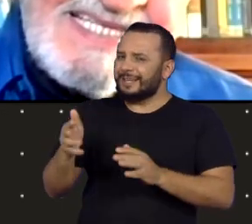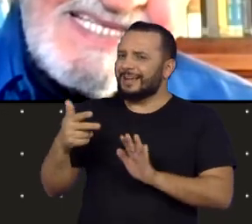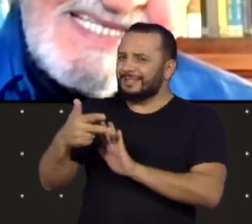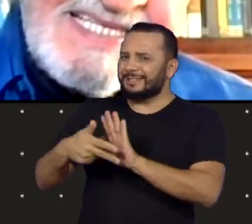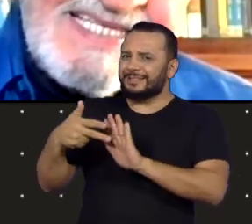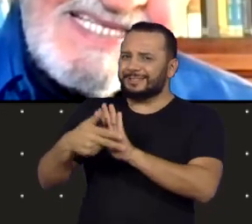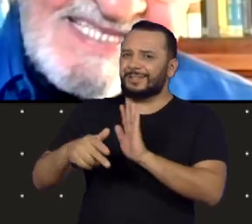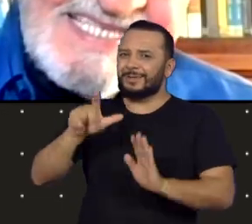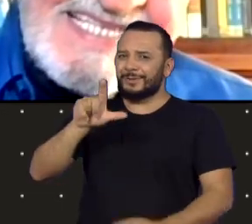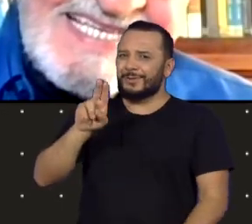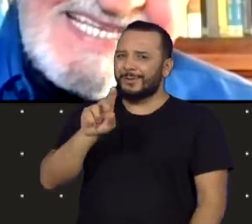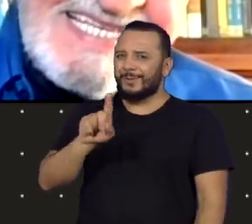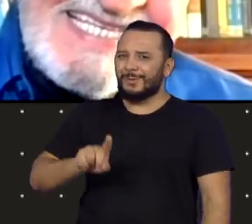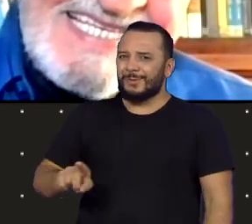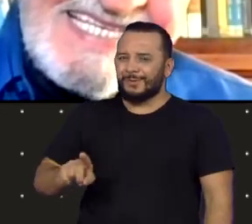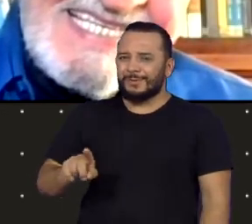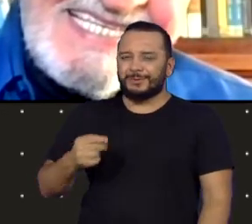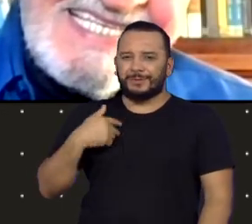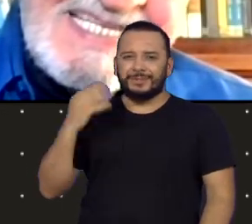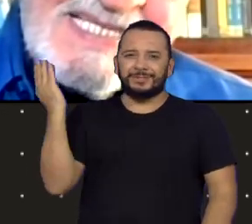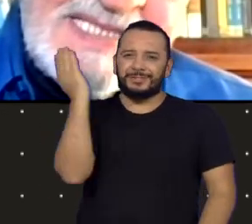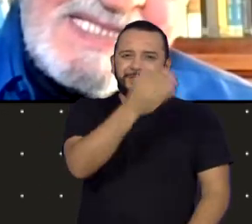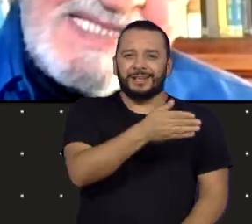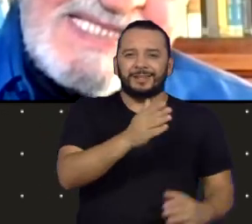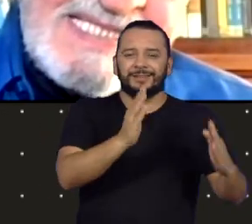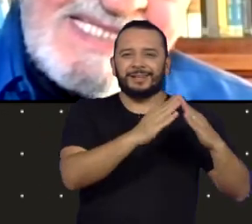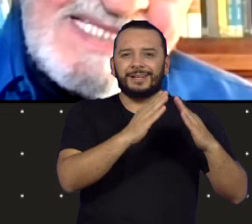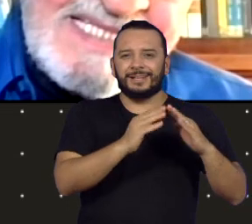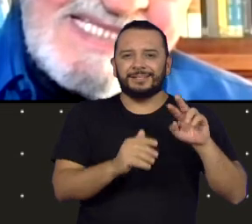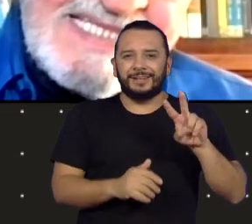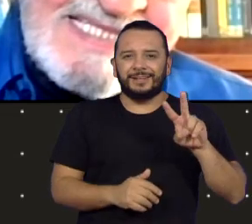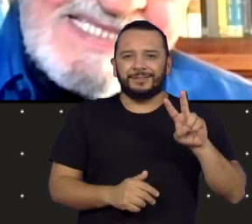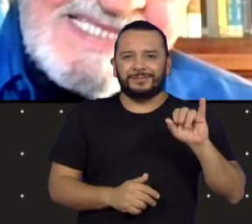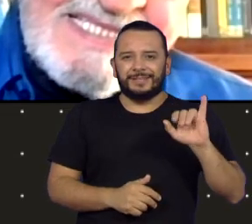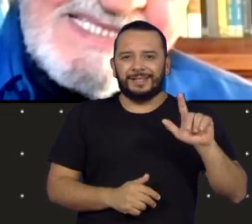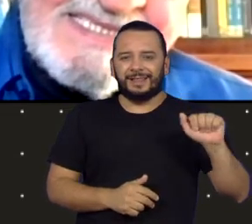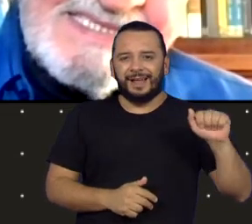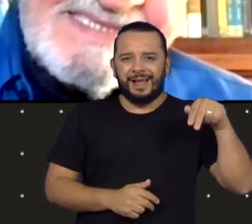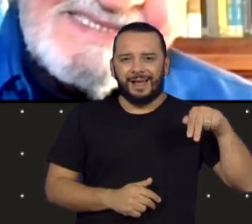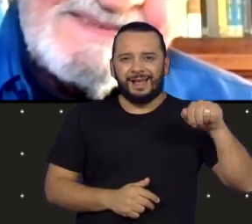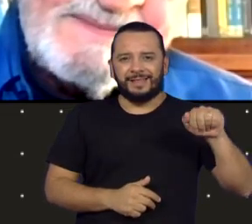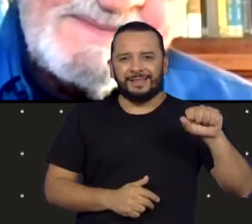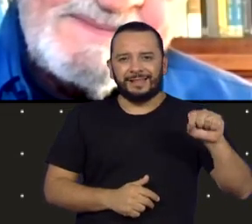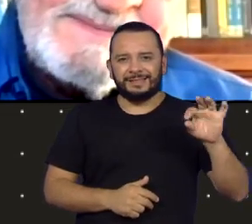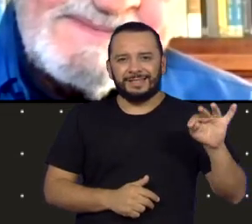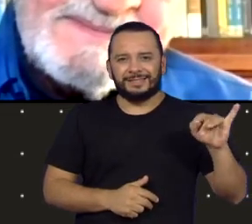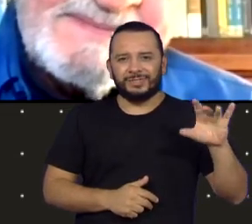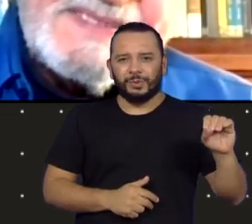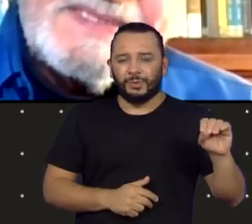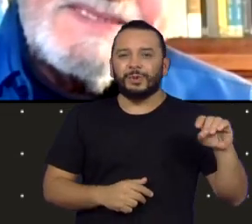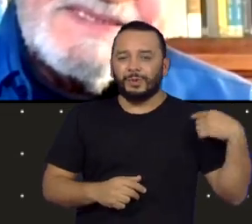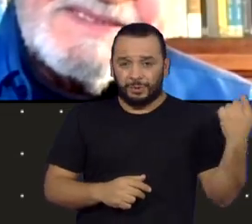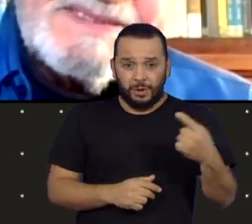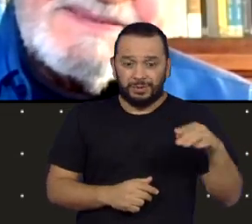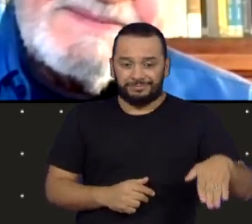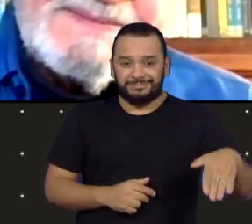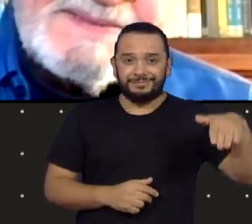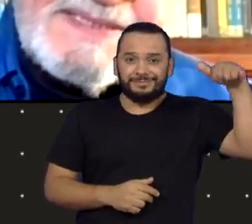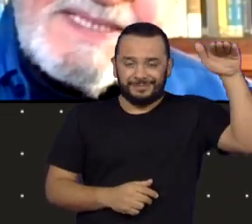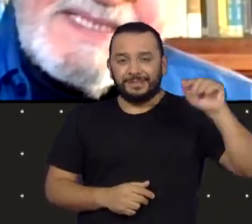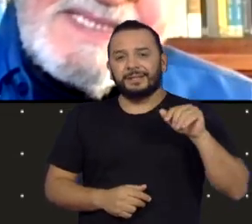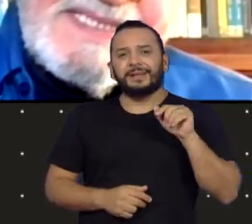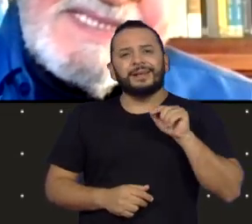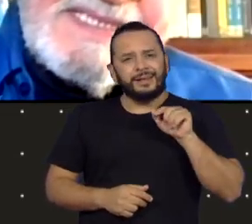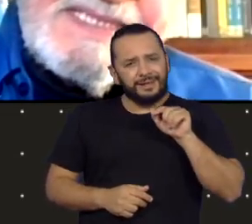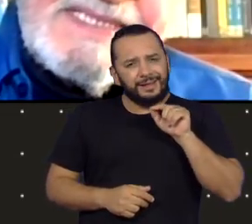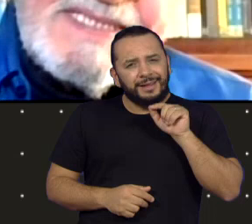Luz, e foi direto para a Vila Anastácio, onde nós crescemos. E ele construiu a